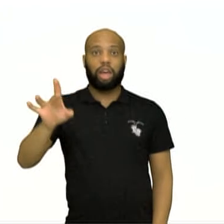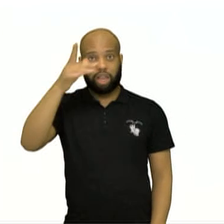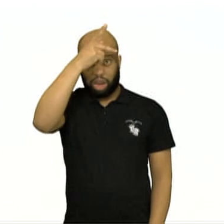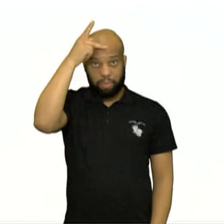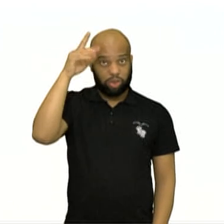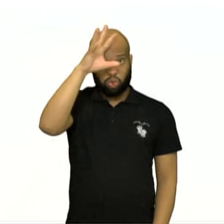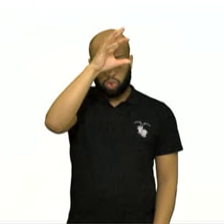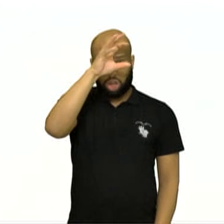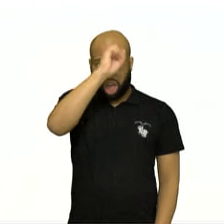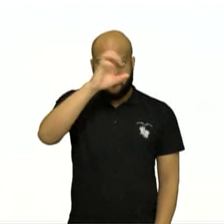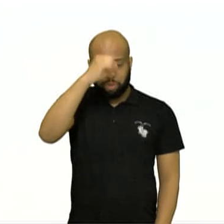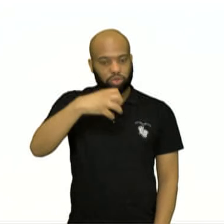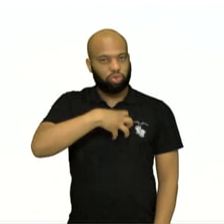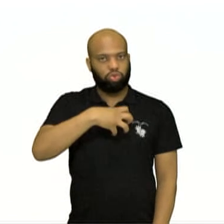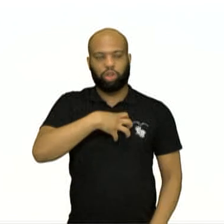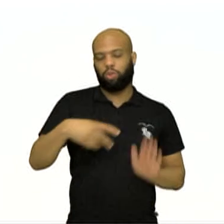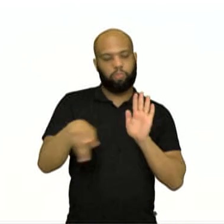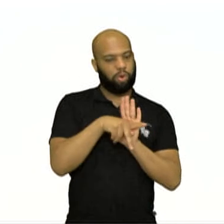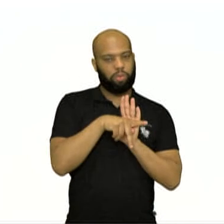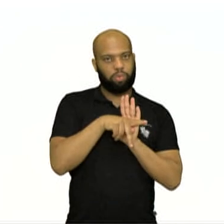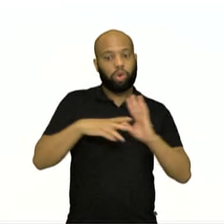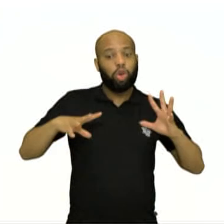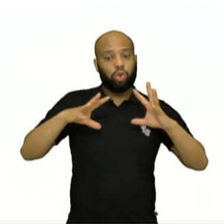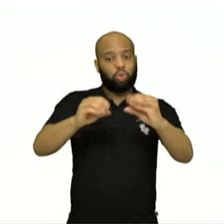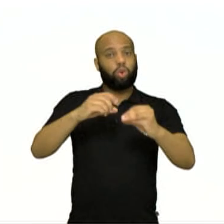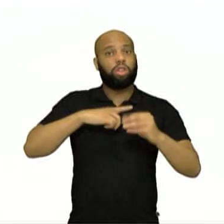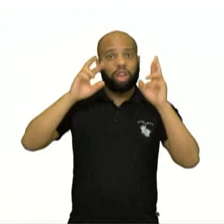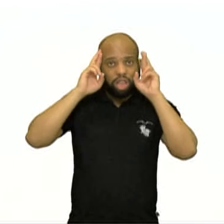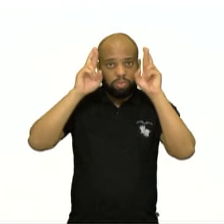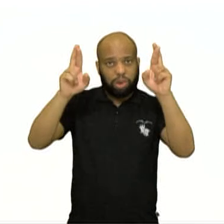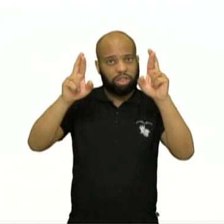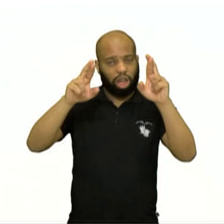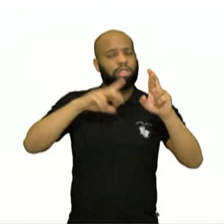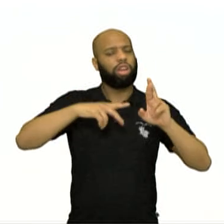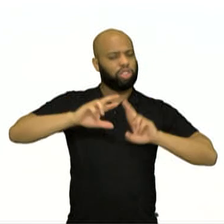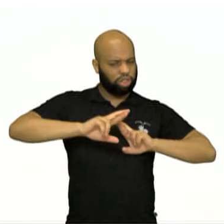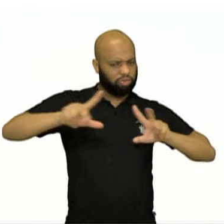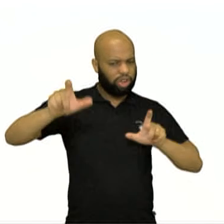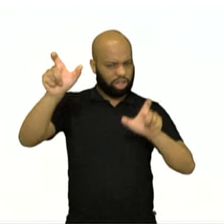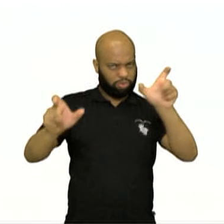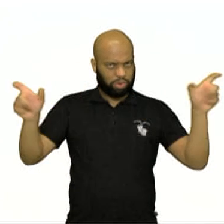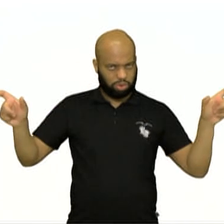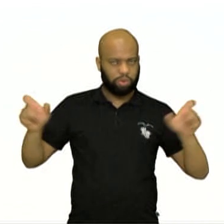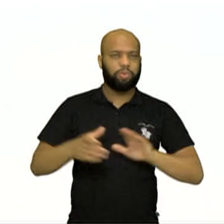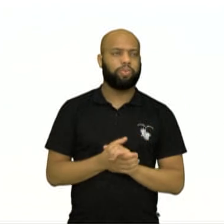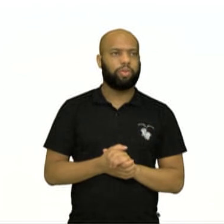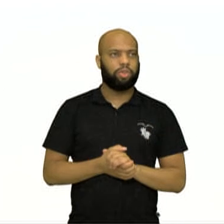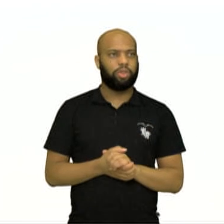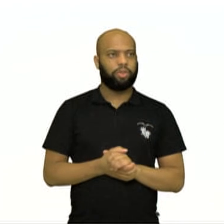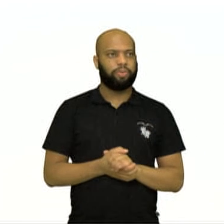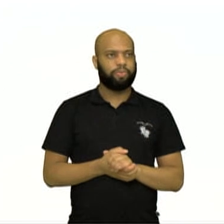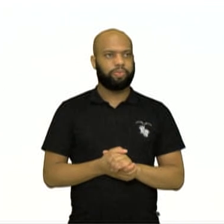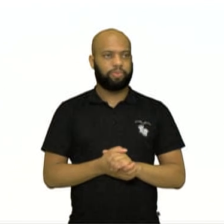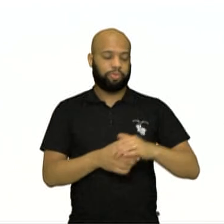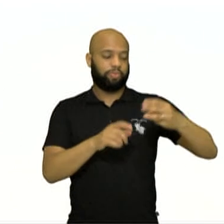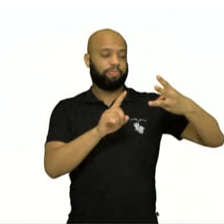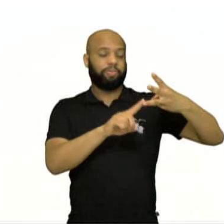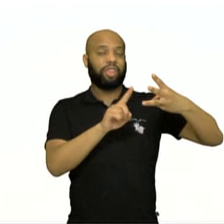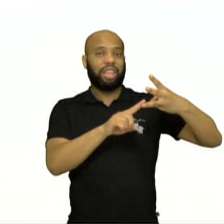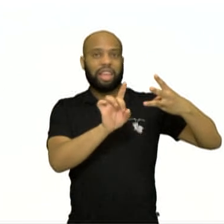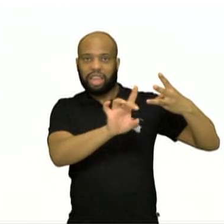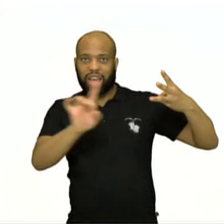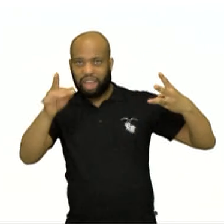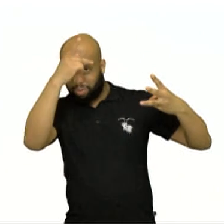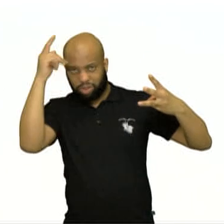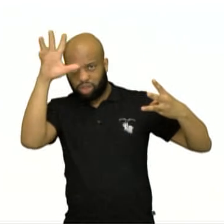de um jeito e todos devemos respeitar as diferenças entre as pessoas. Sim. A última alternativa. Cada pessoa aprende de